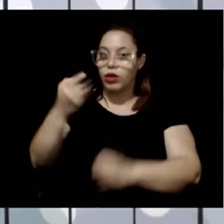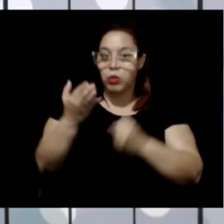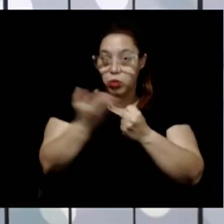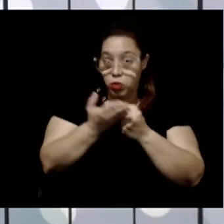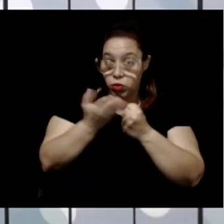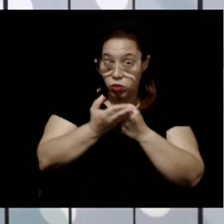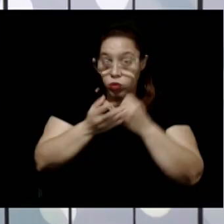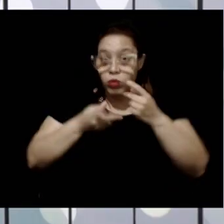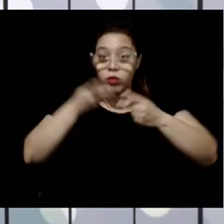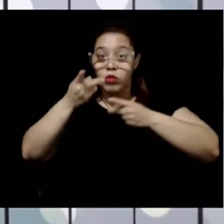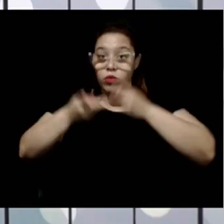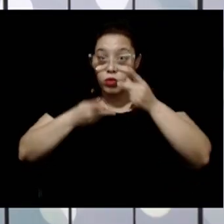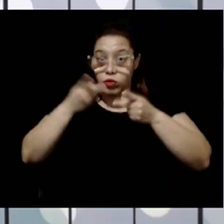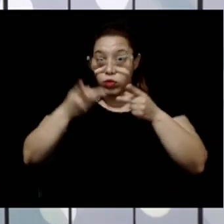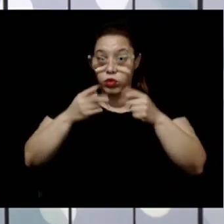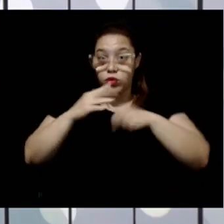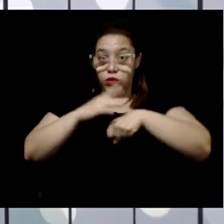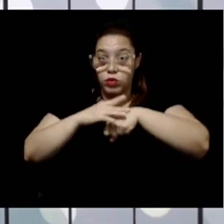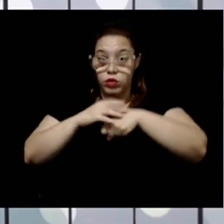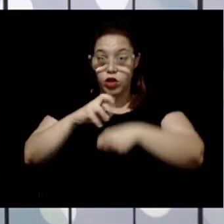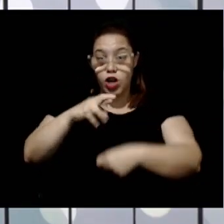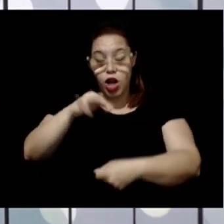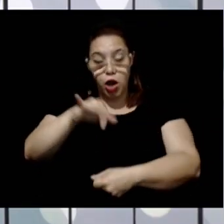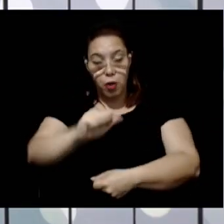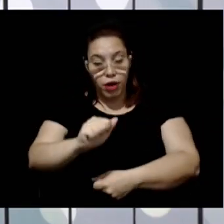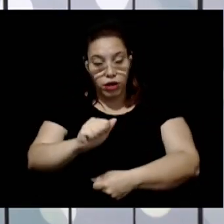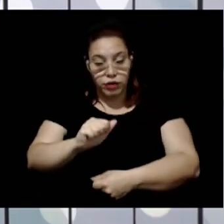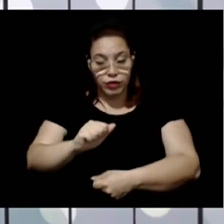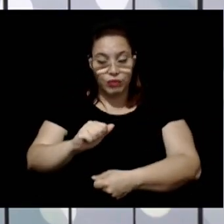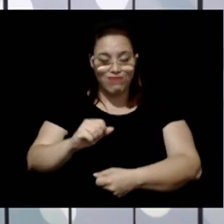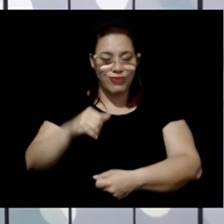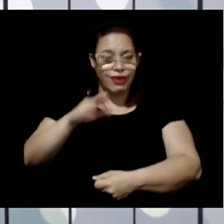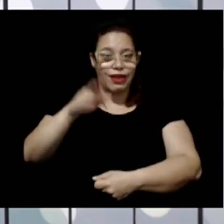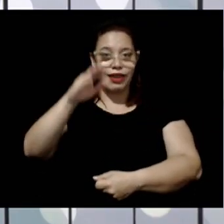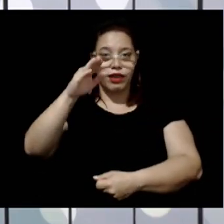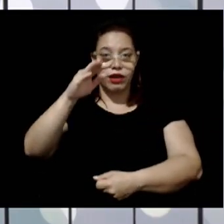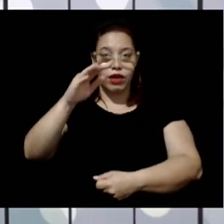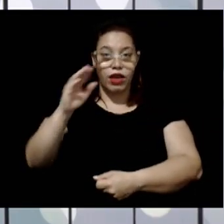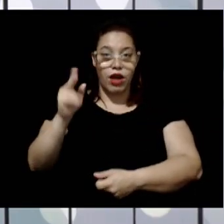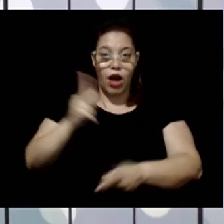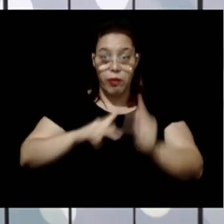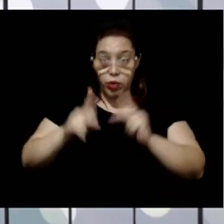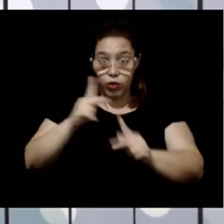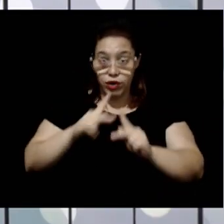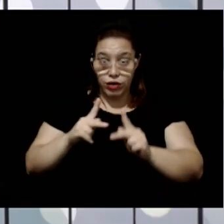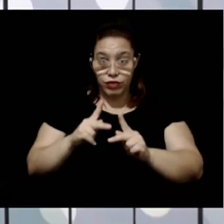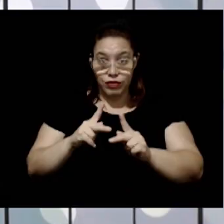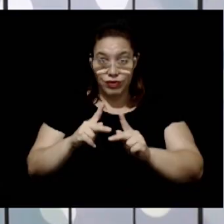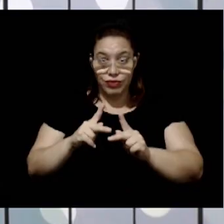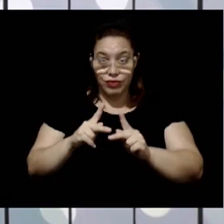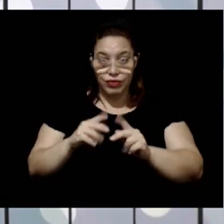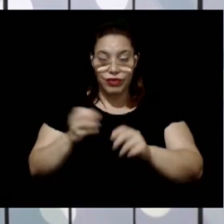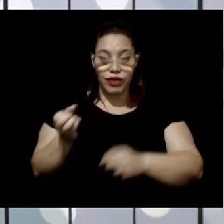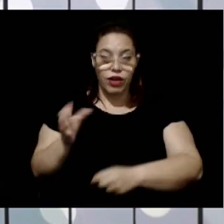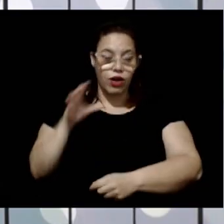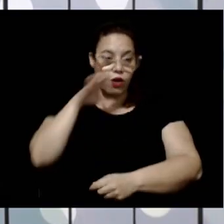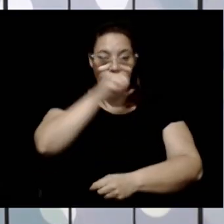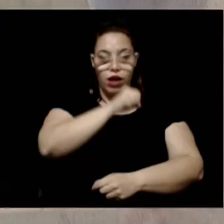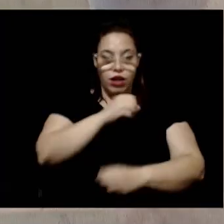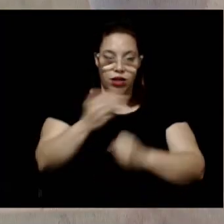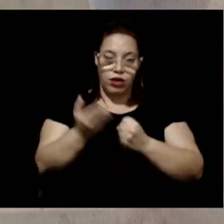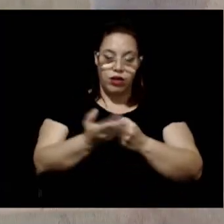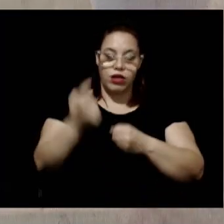falar sobre as doenças reumáticas que mais atingem a população. Nós vamos para um rápido intervalo e já